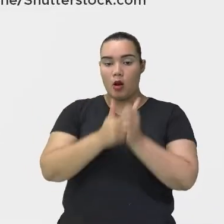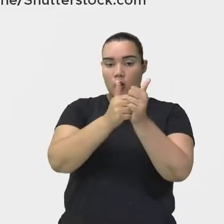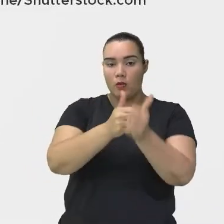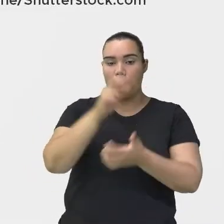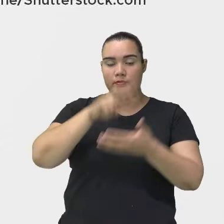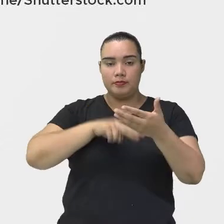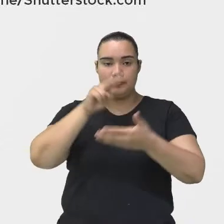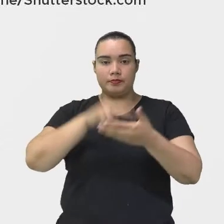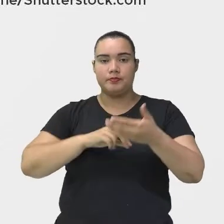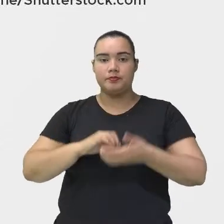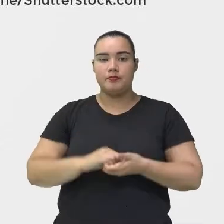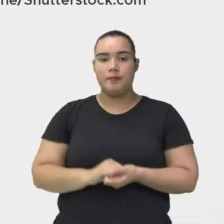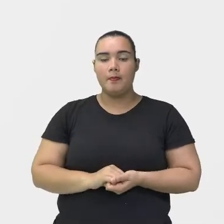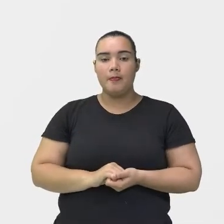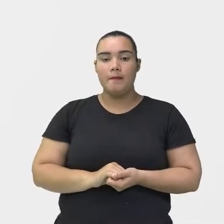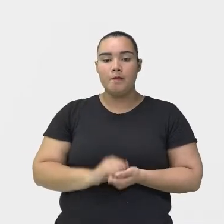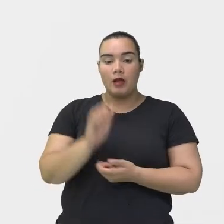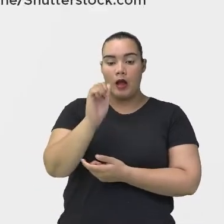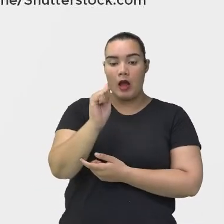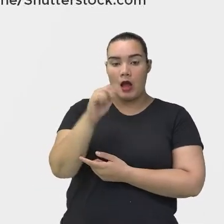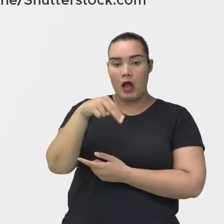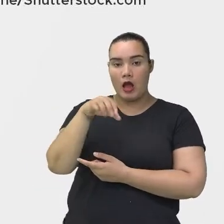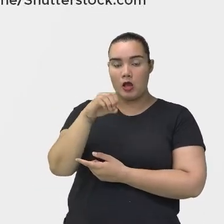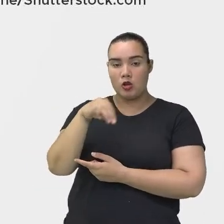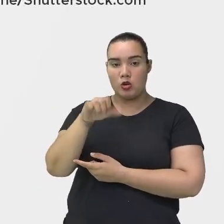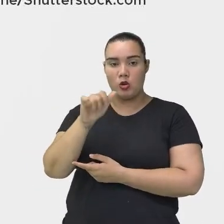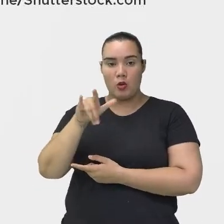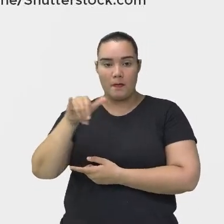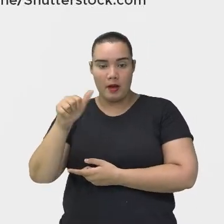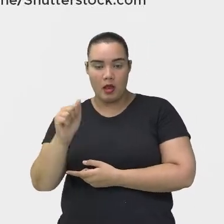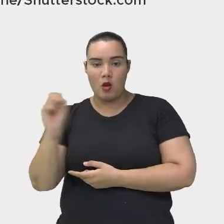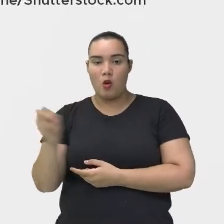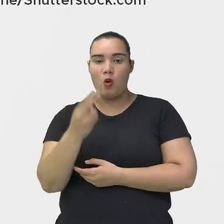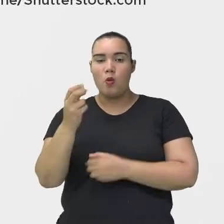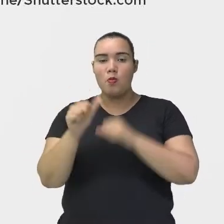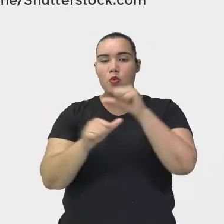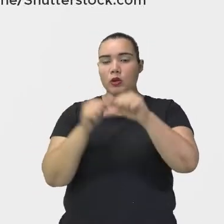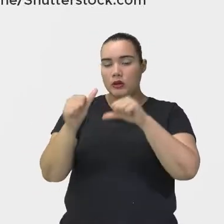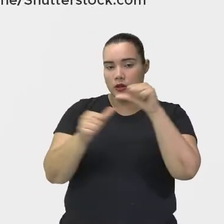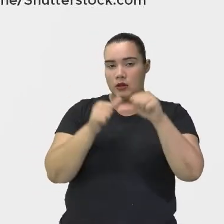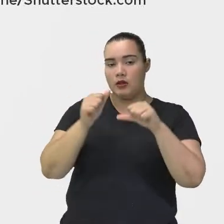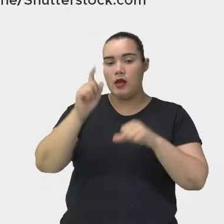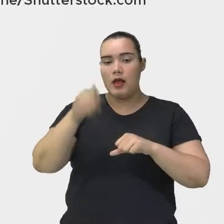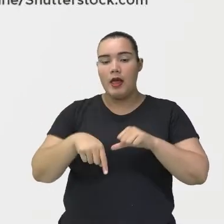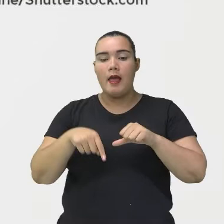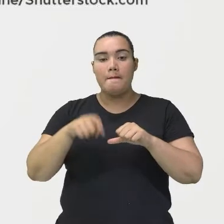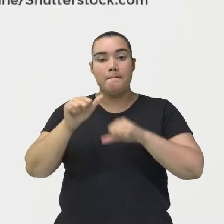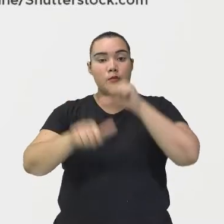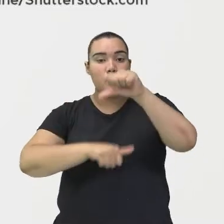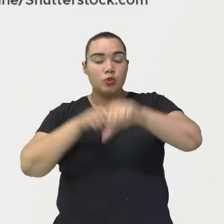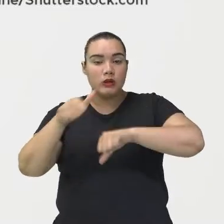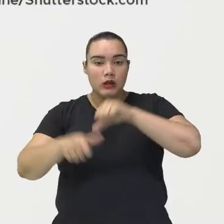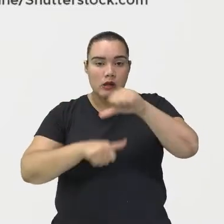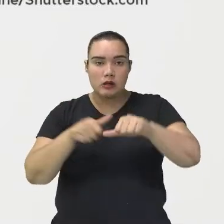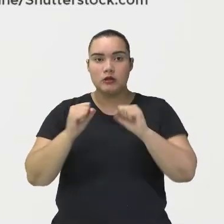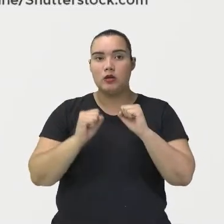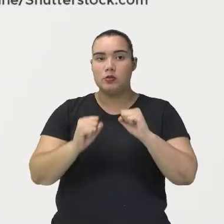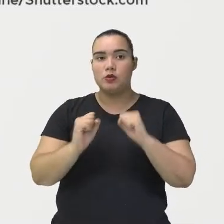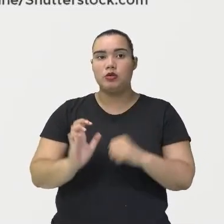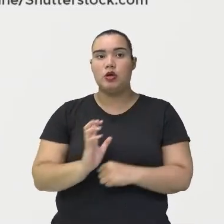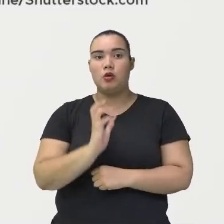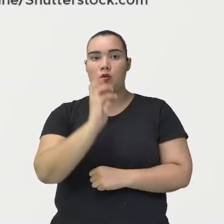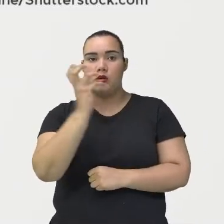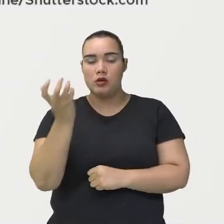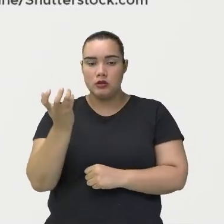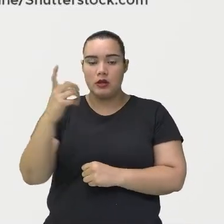leitura. Anomalias genéticas ou mutações são alterações que podem ocorrer